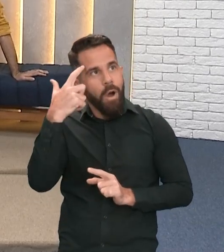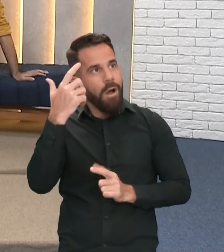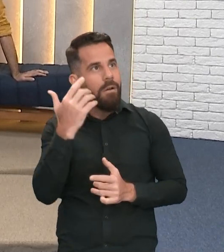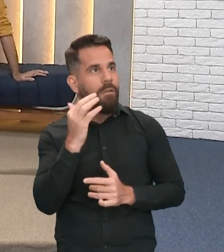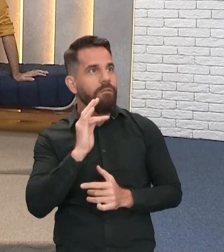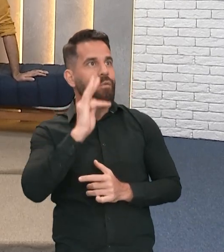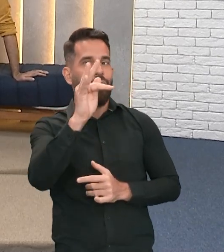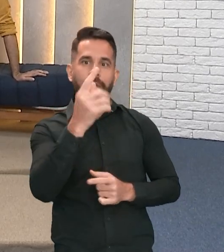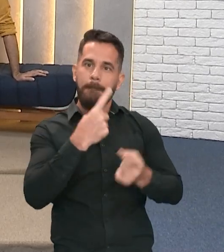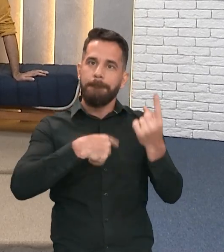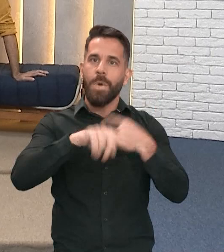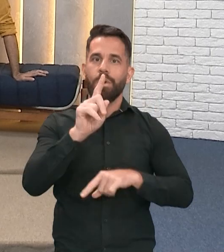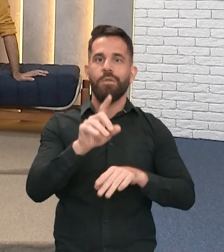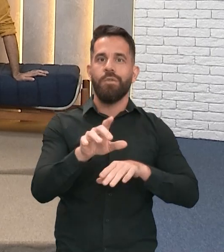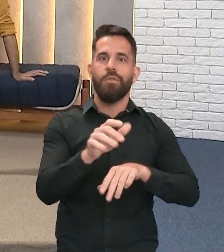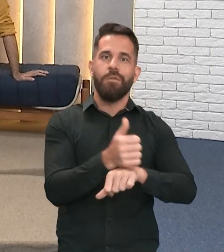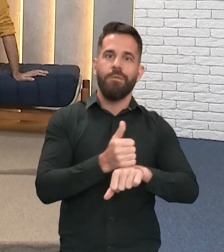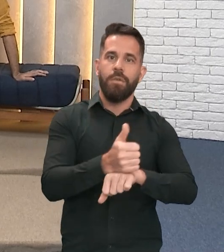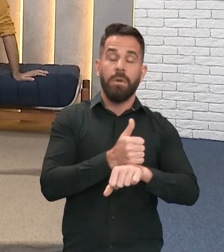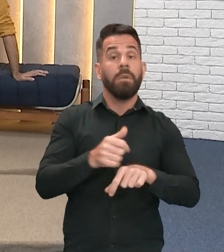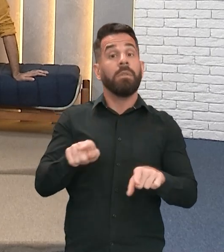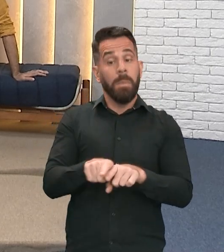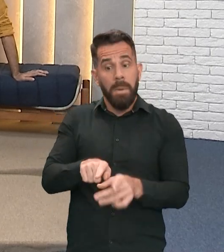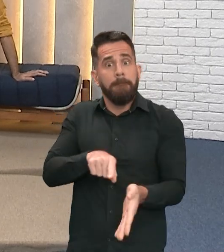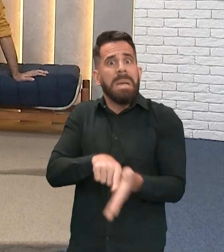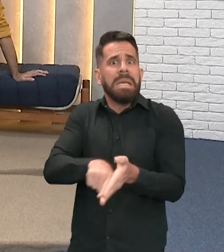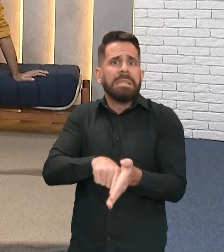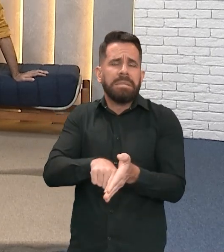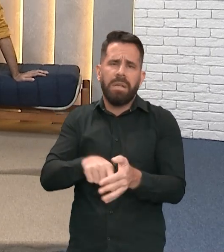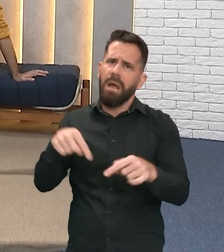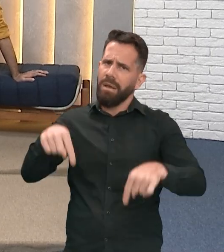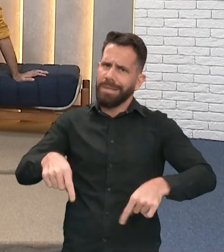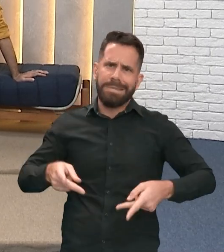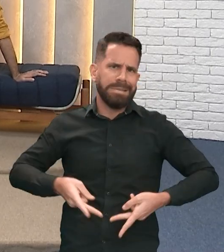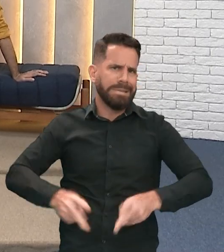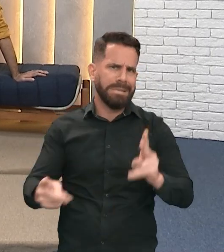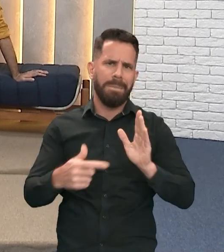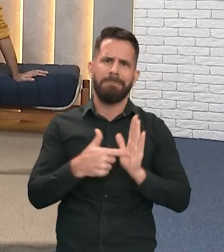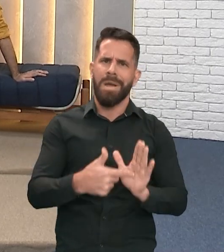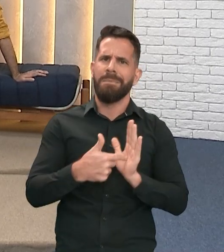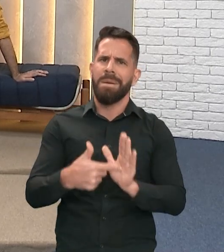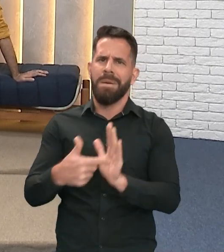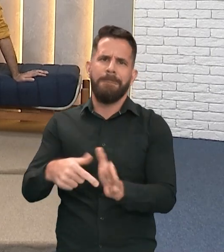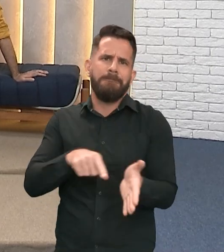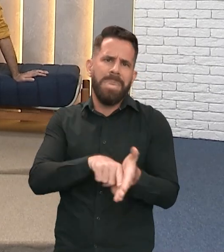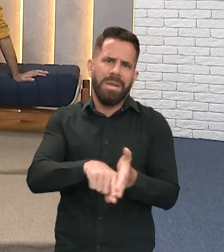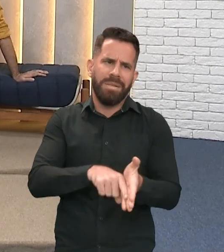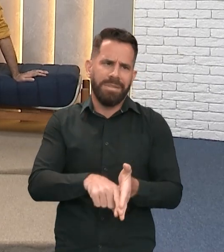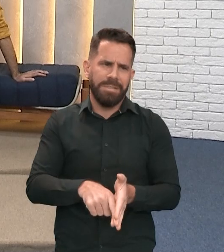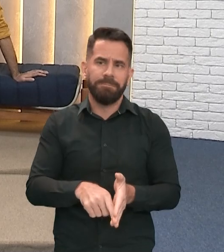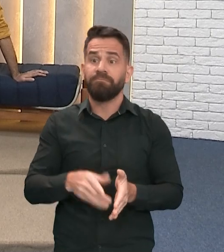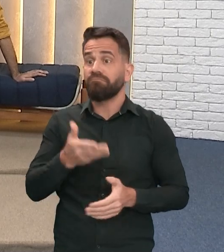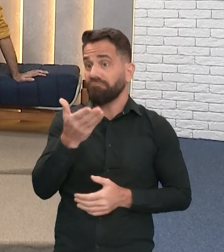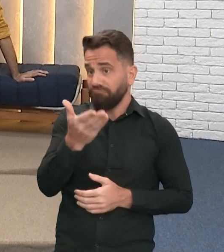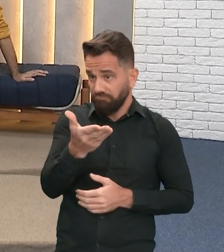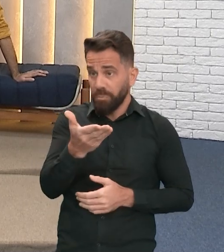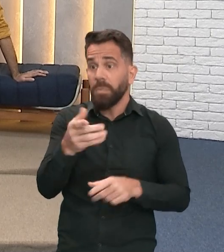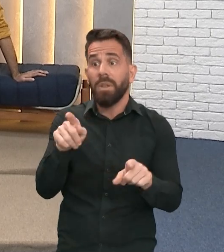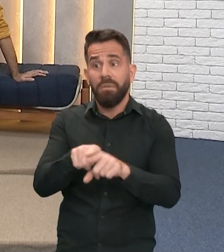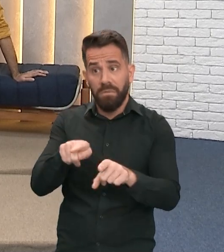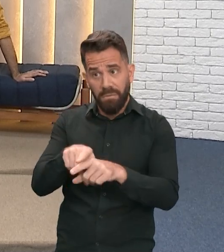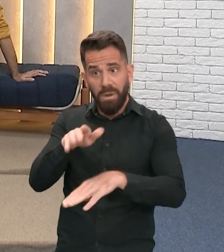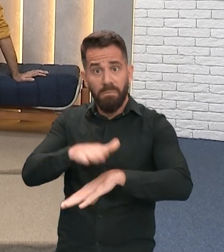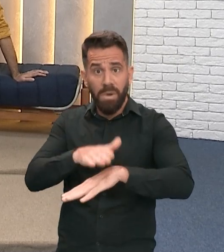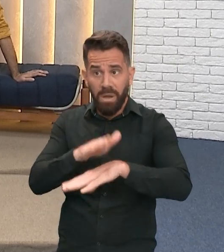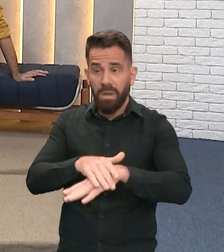na universidade. As pessoas... A gente vive mostrando isso aqui no programa. Você, inclusive, é um deles.